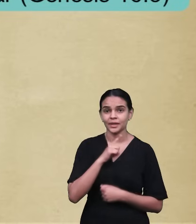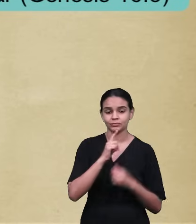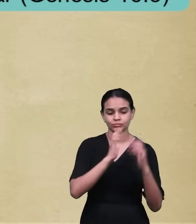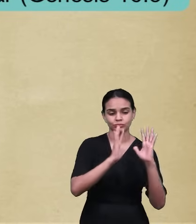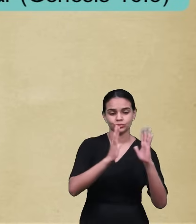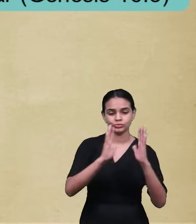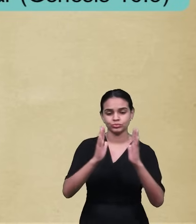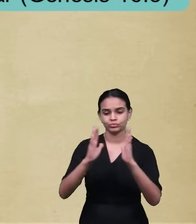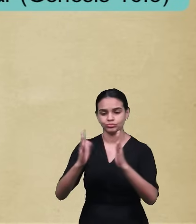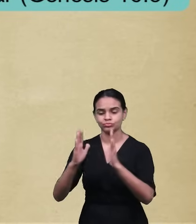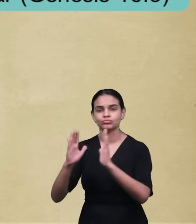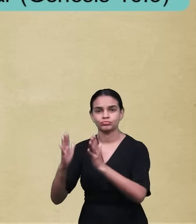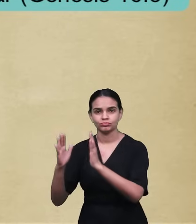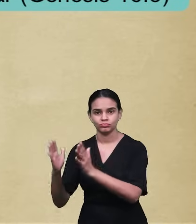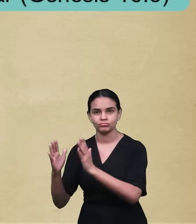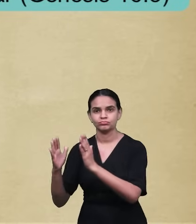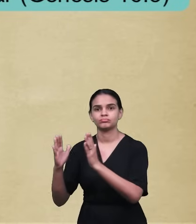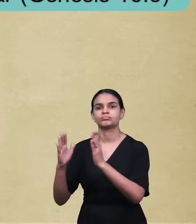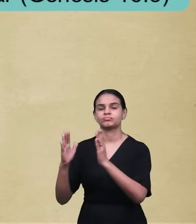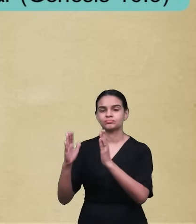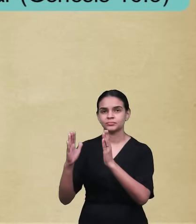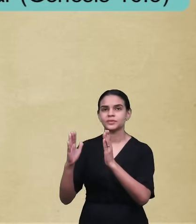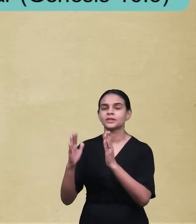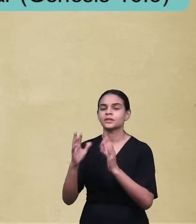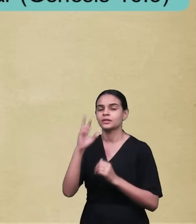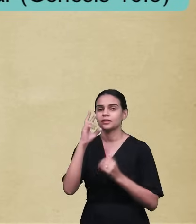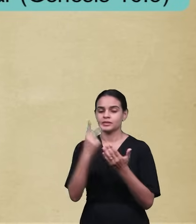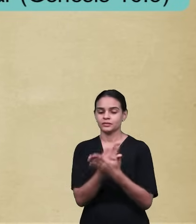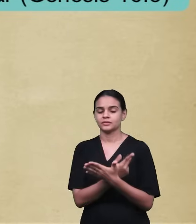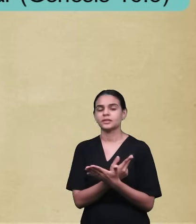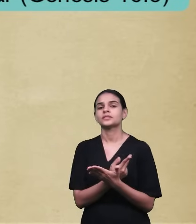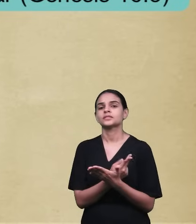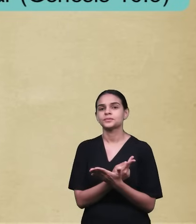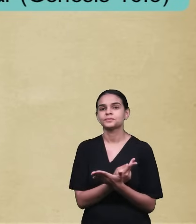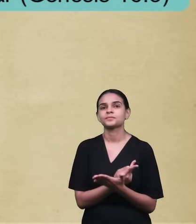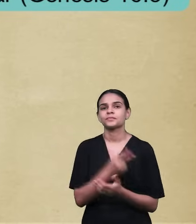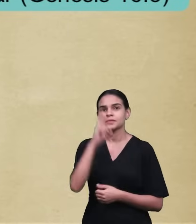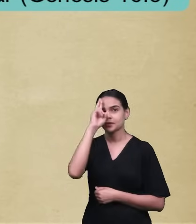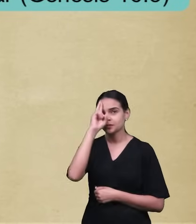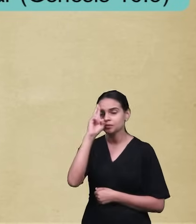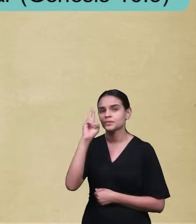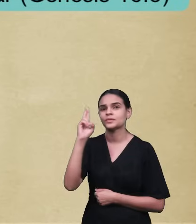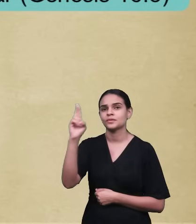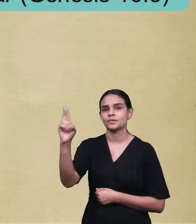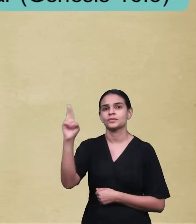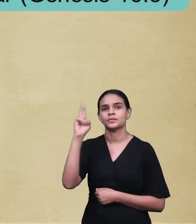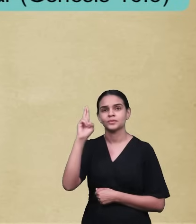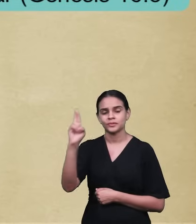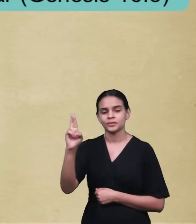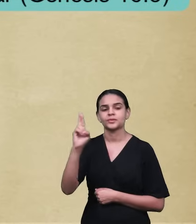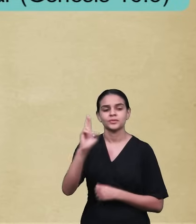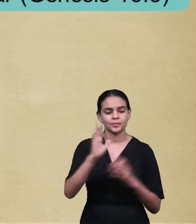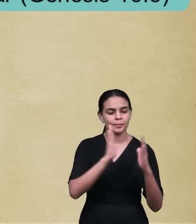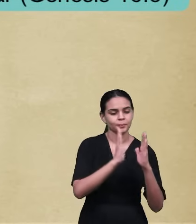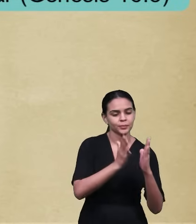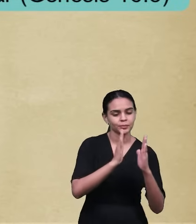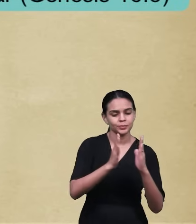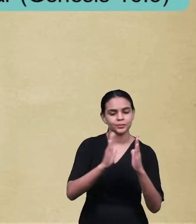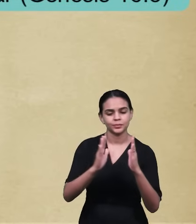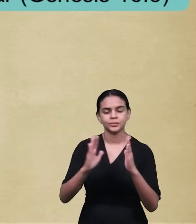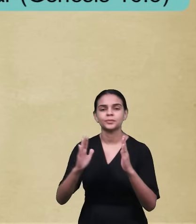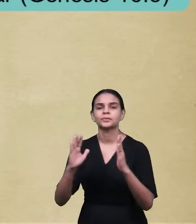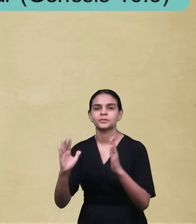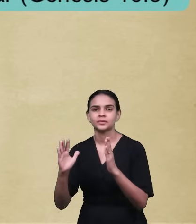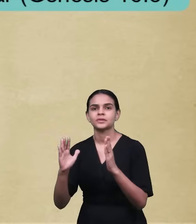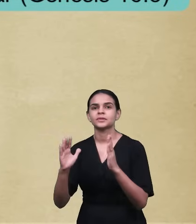cronológica, e o Senhor ele vai permeando em todos esses passos para mostrar